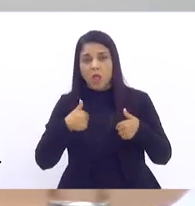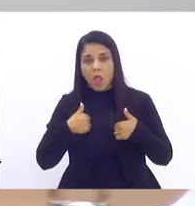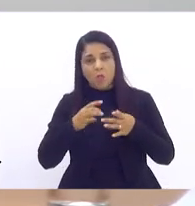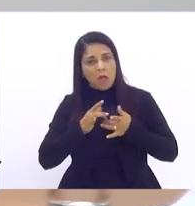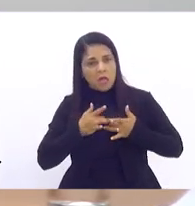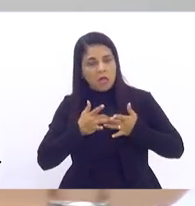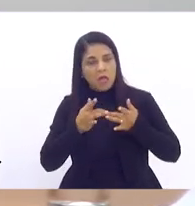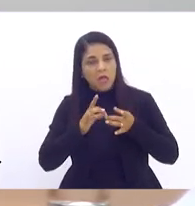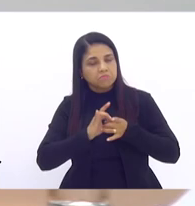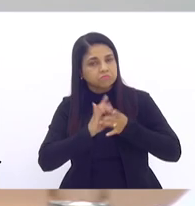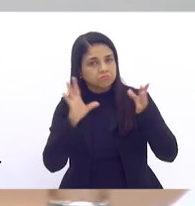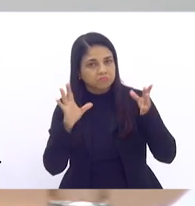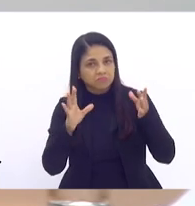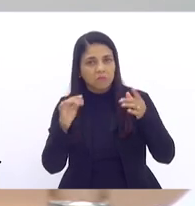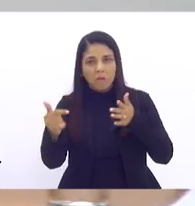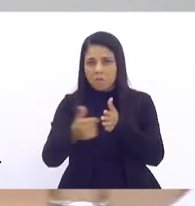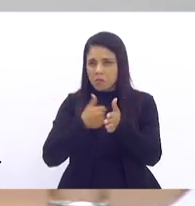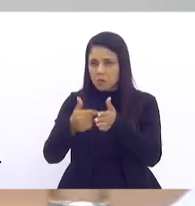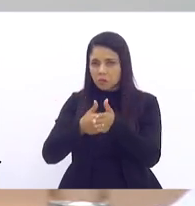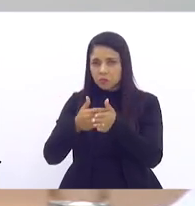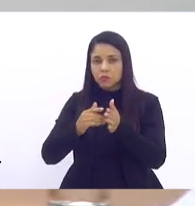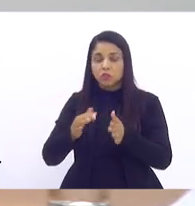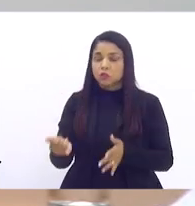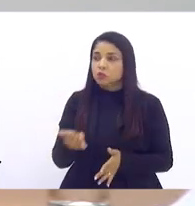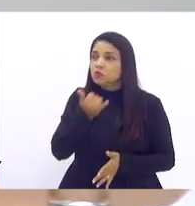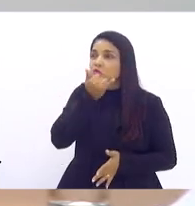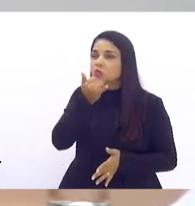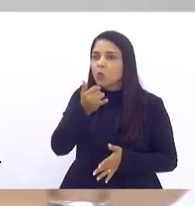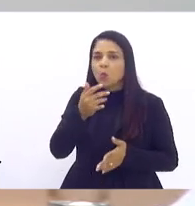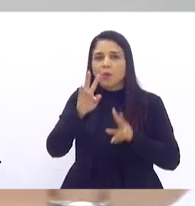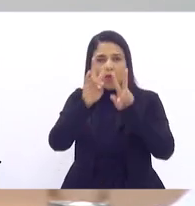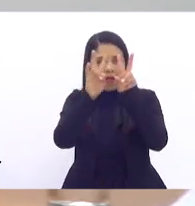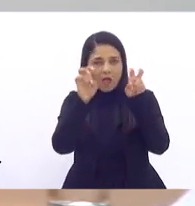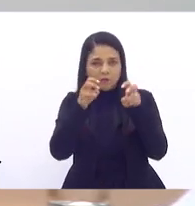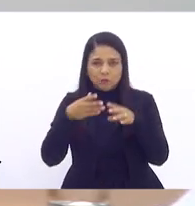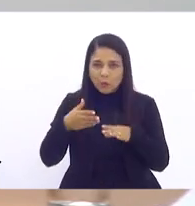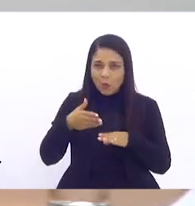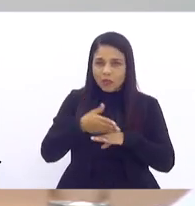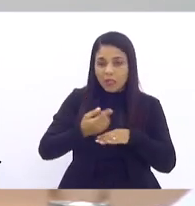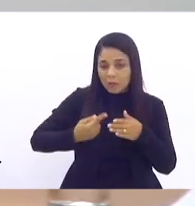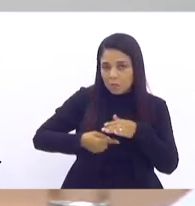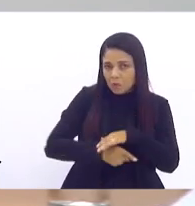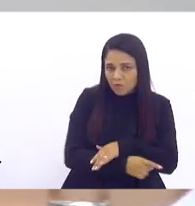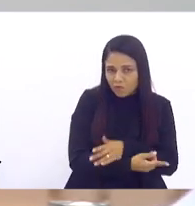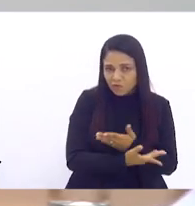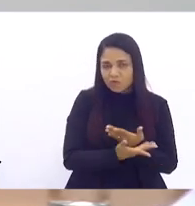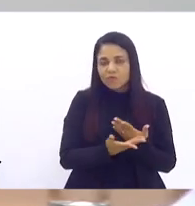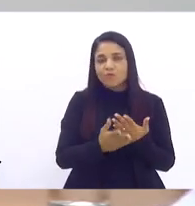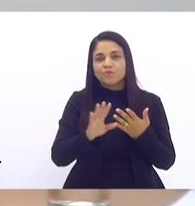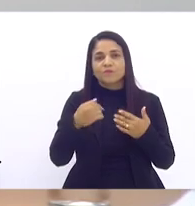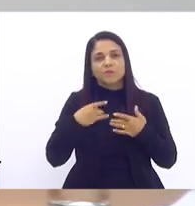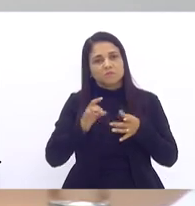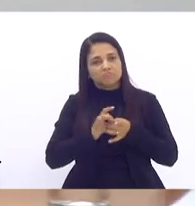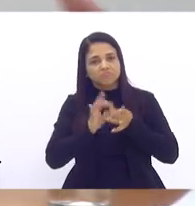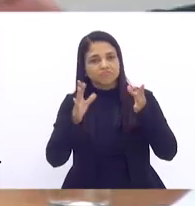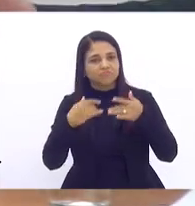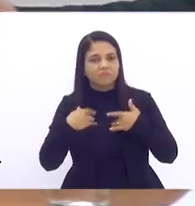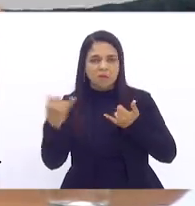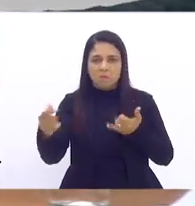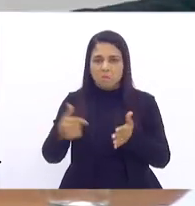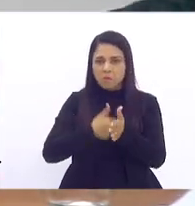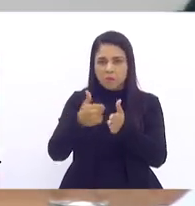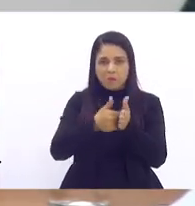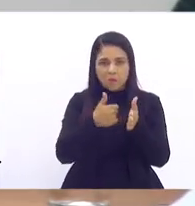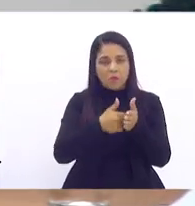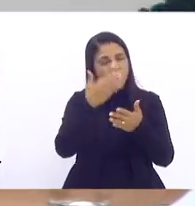disposição de todos peço desculpa ter entrado em assunto um pouco mais aprofundado do que deveria estamos à disposição Muito obrigado